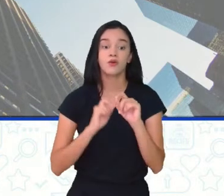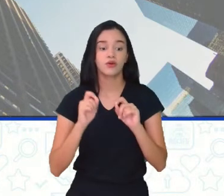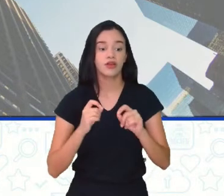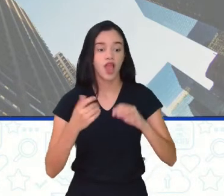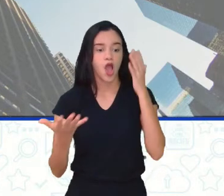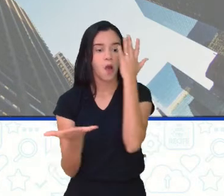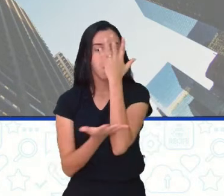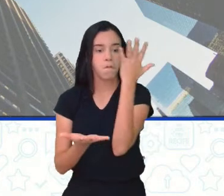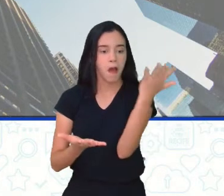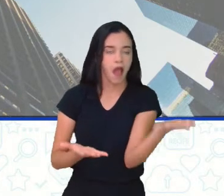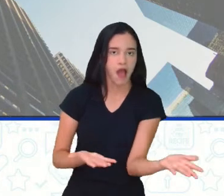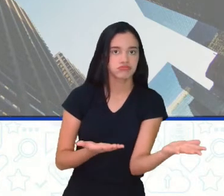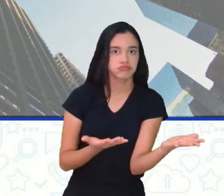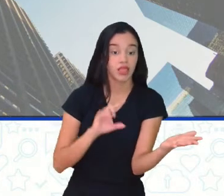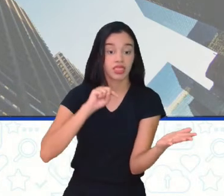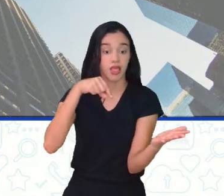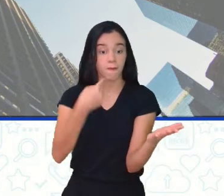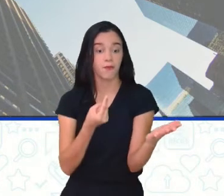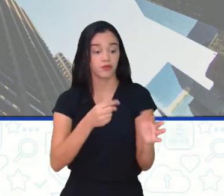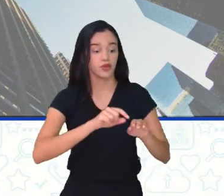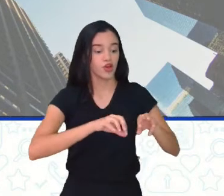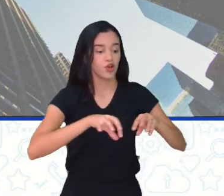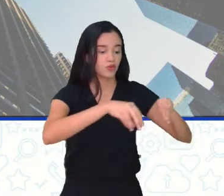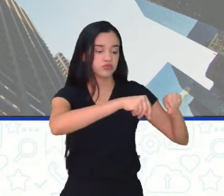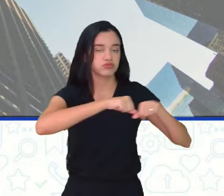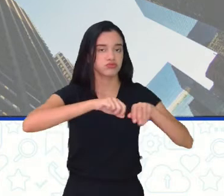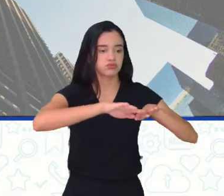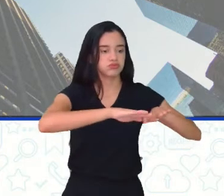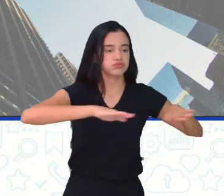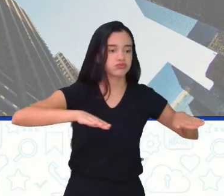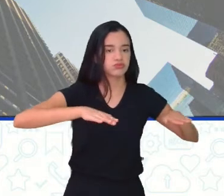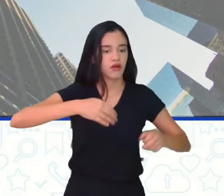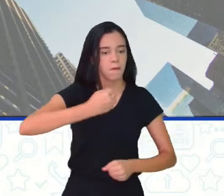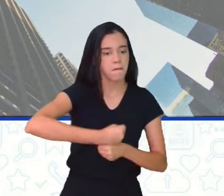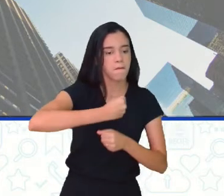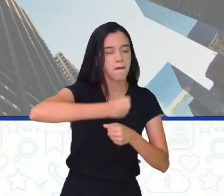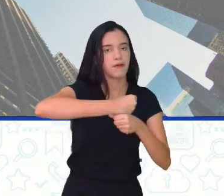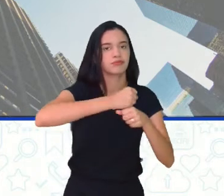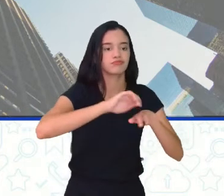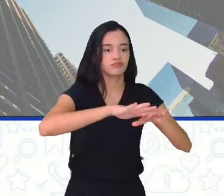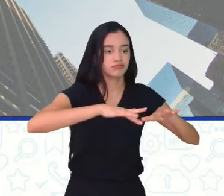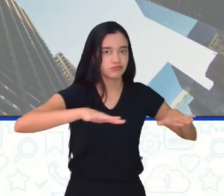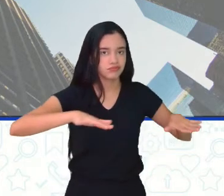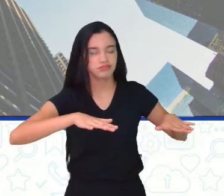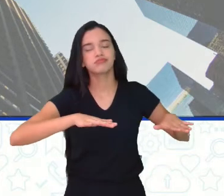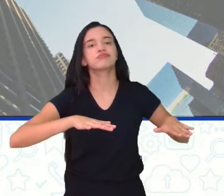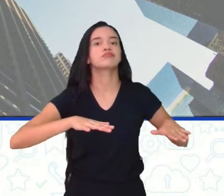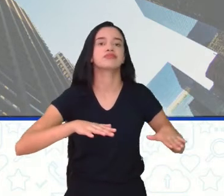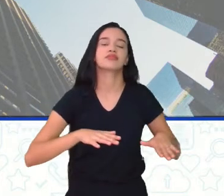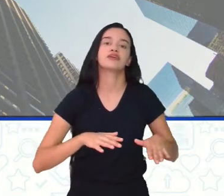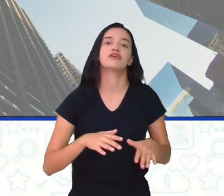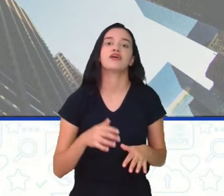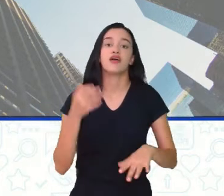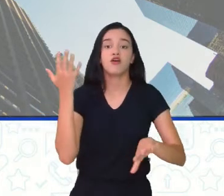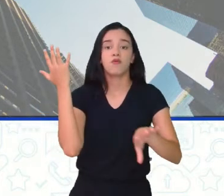impermeável. Então, seja, corte de árvores já faz remeter à questão de